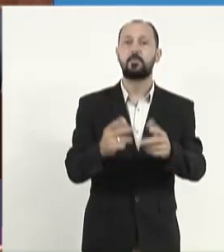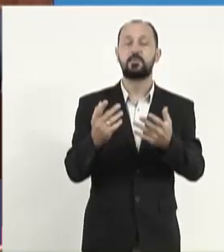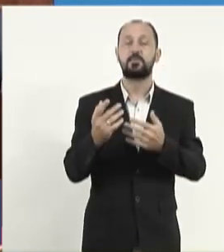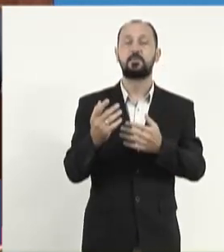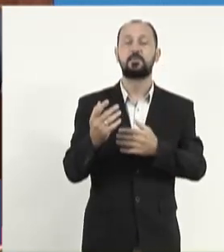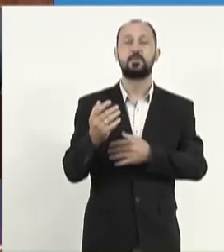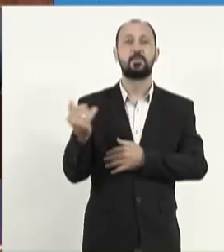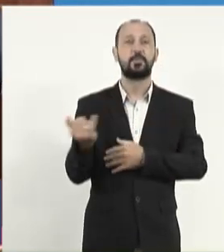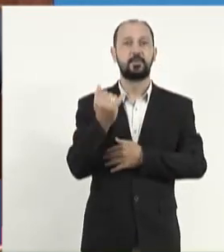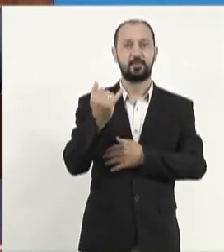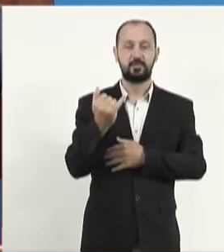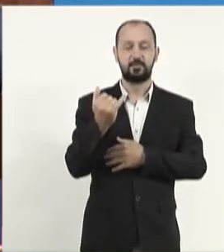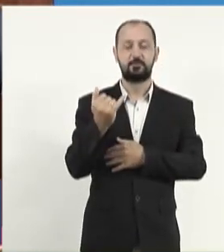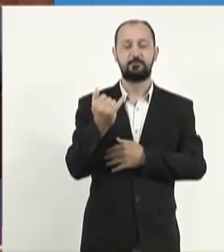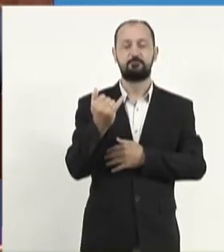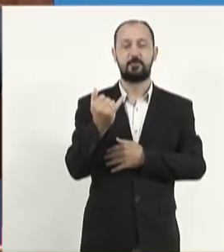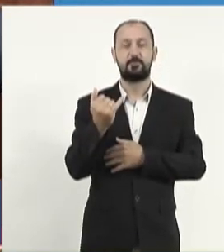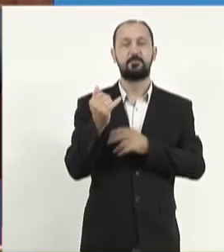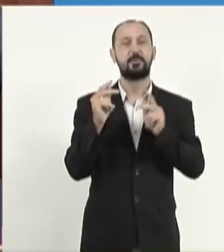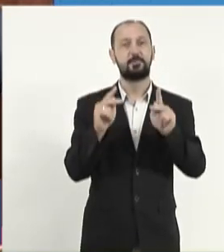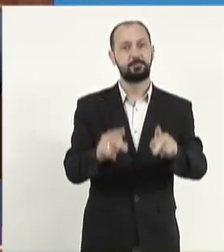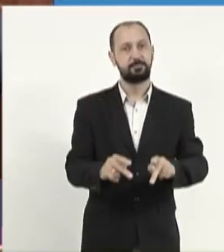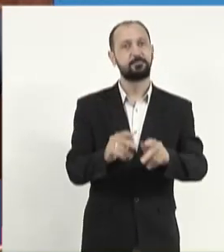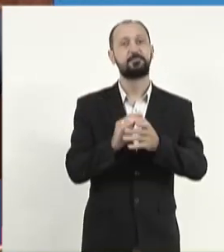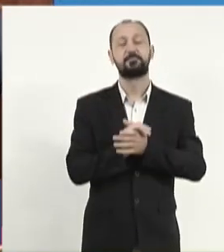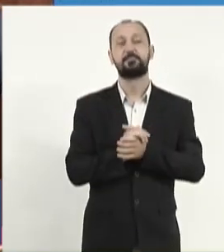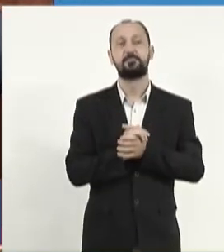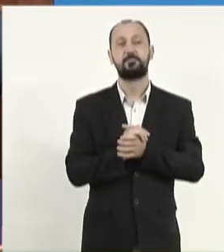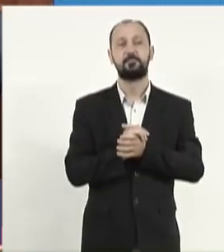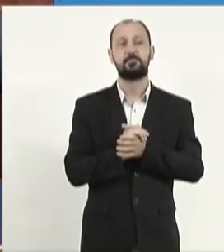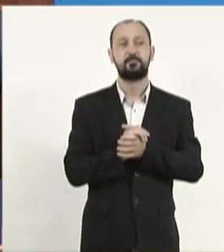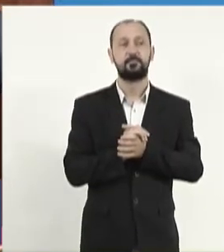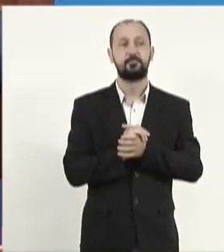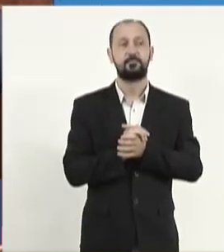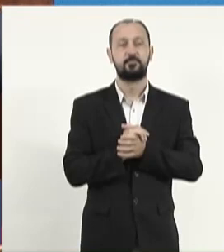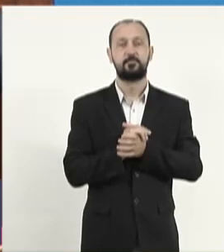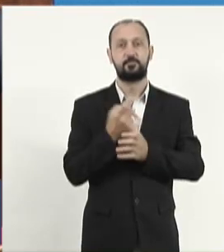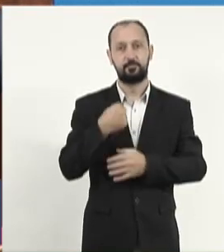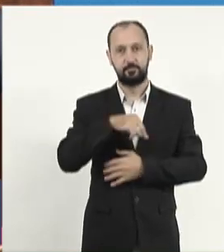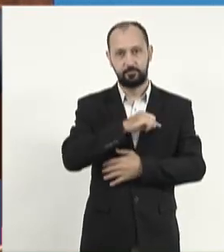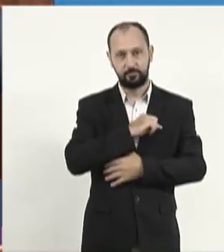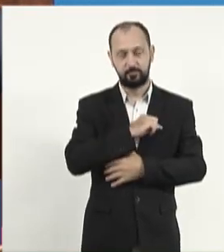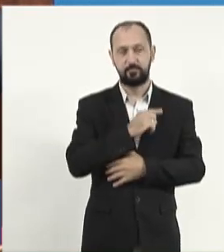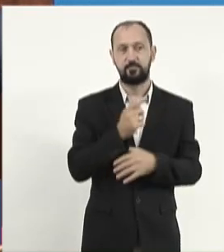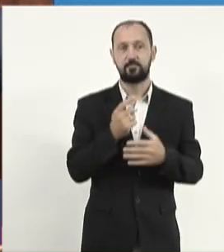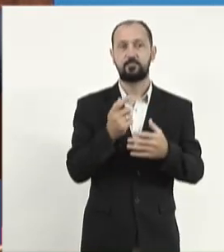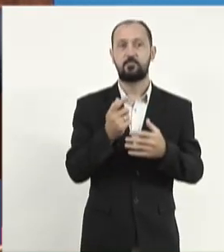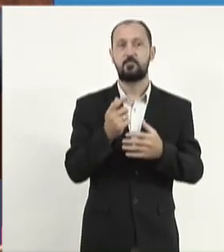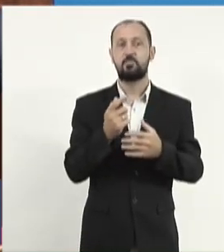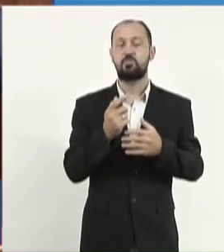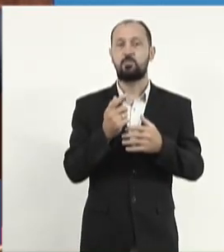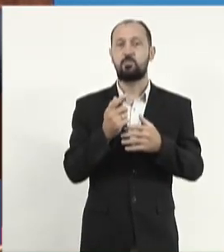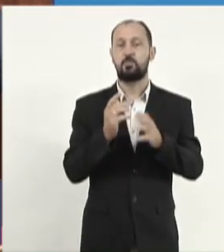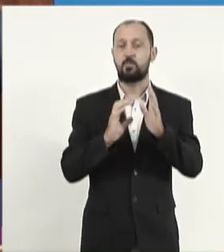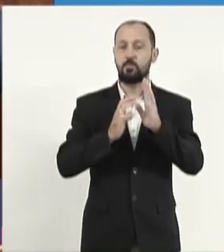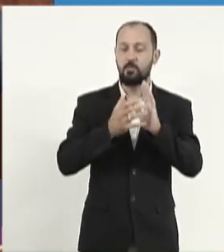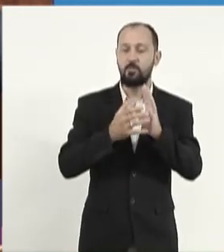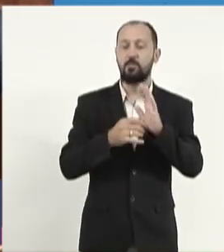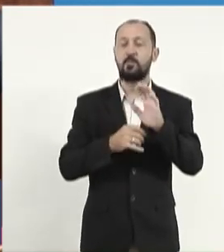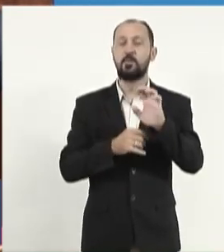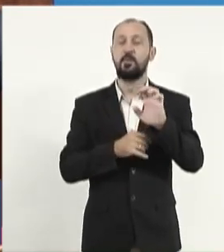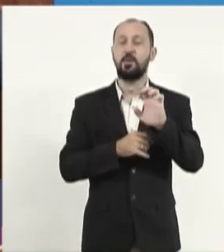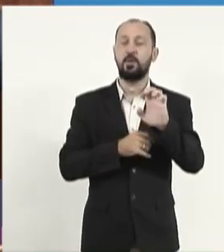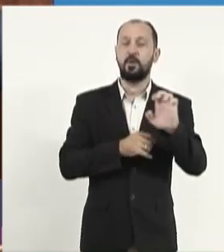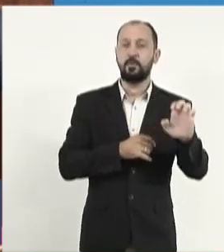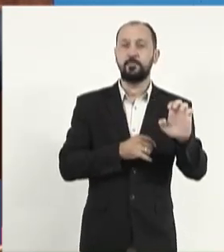essenciais da população. Nós, principalmente dos partidos de